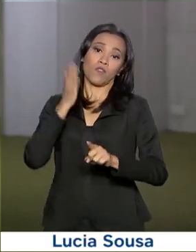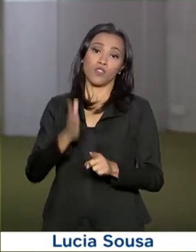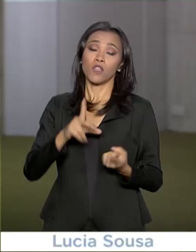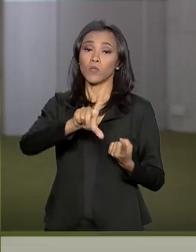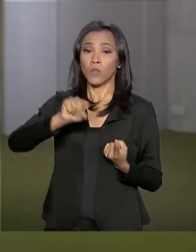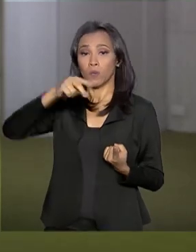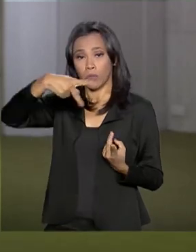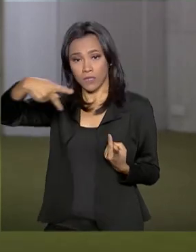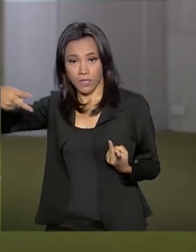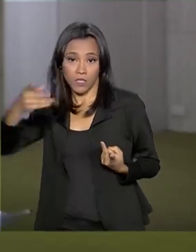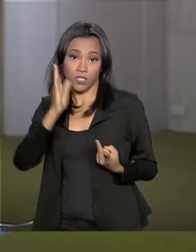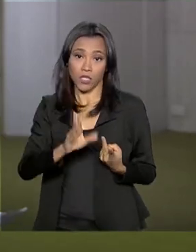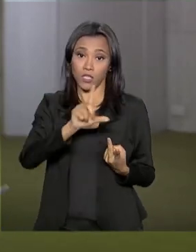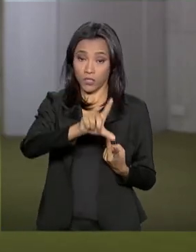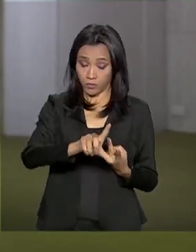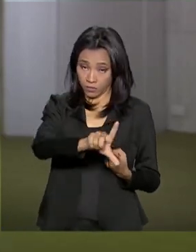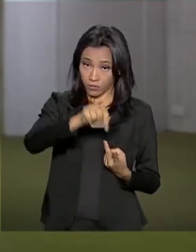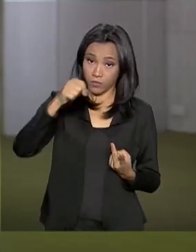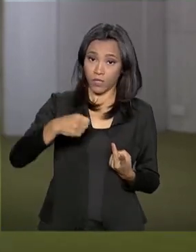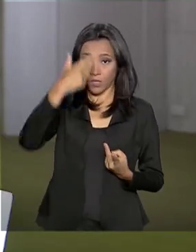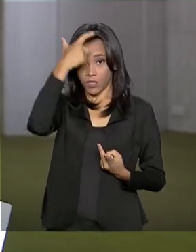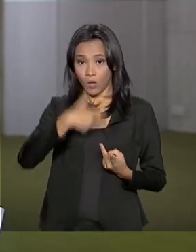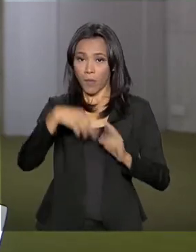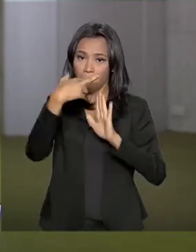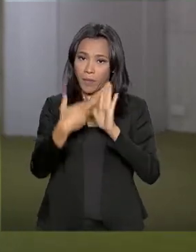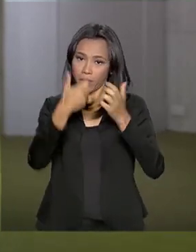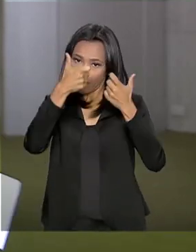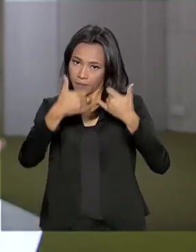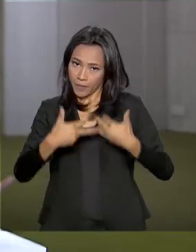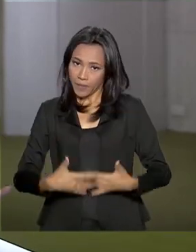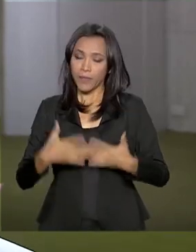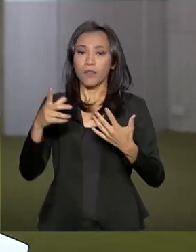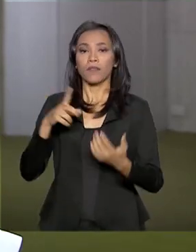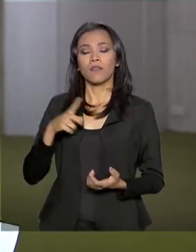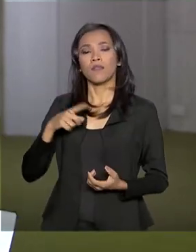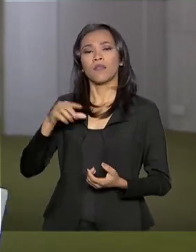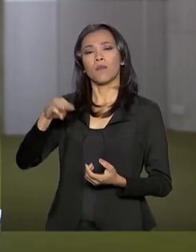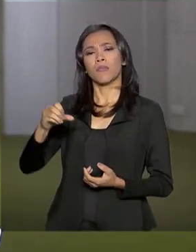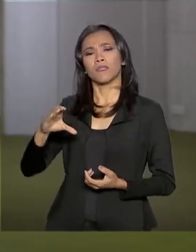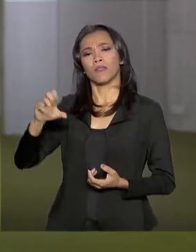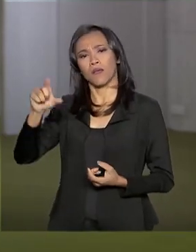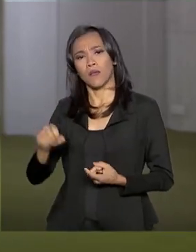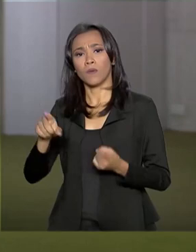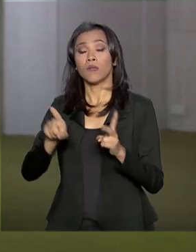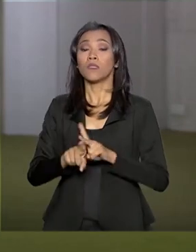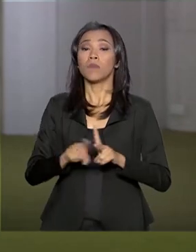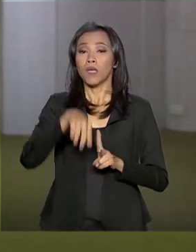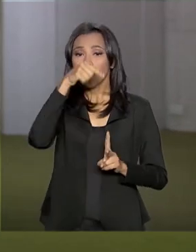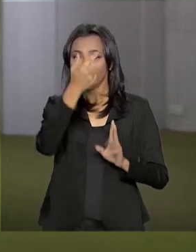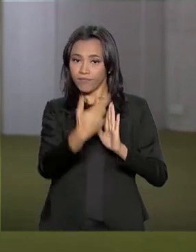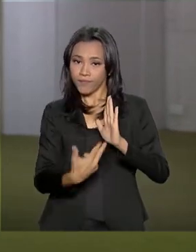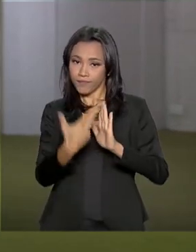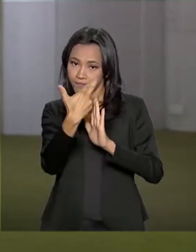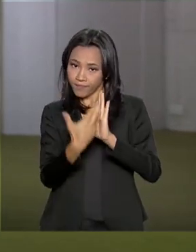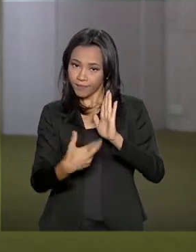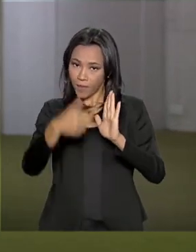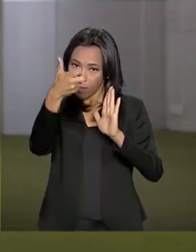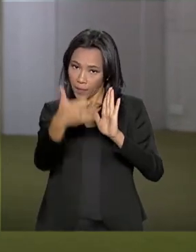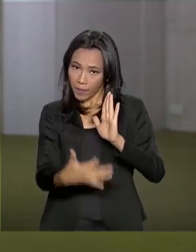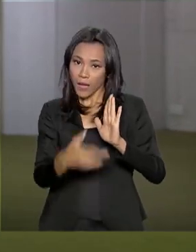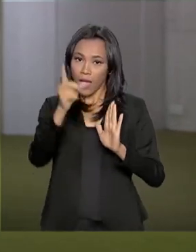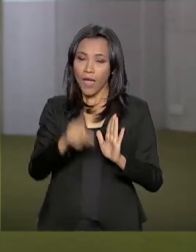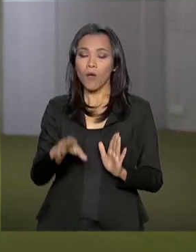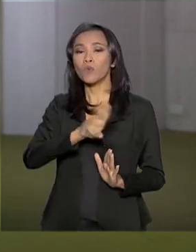presidência ficou com o deputado marcelo ramos do pr que tem a função além de comandar os trabalhos ea relatoria com o deputado samuel moreira